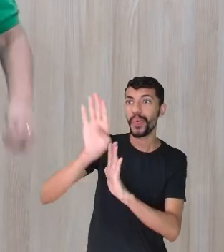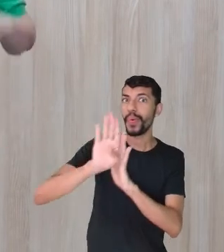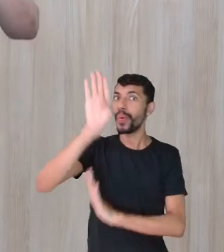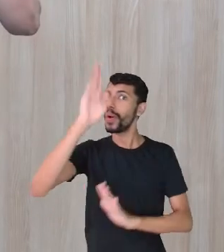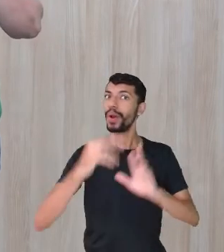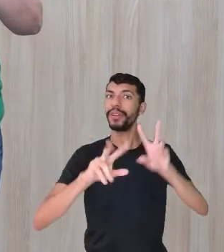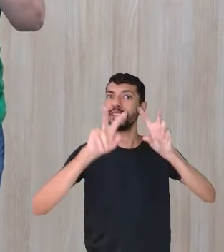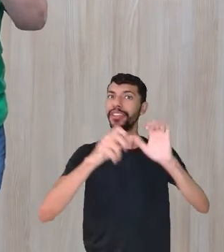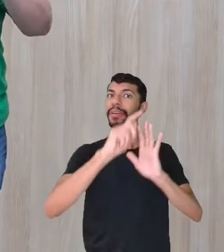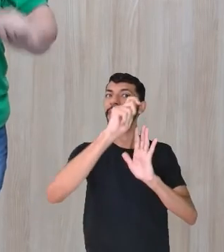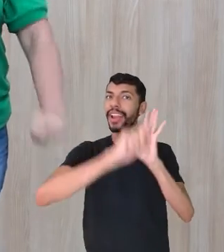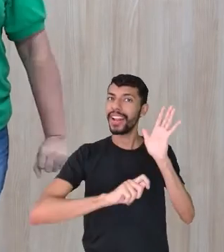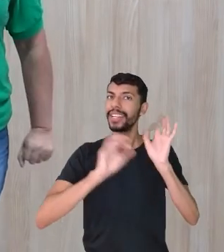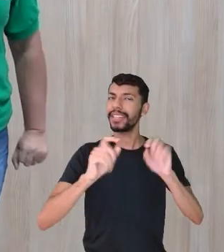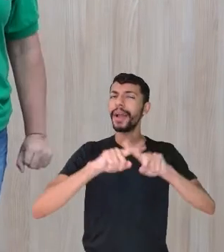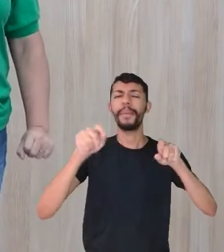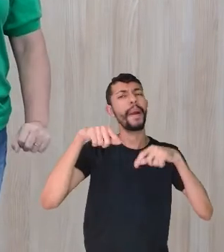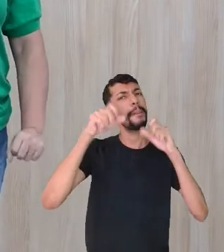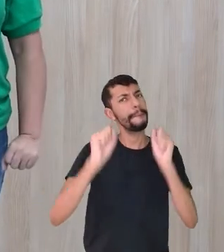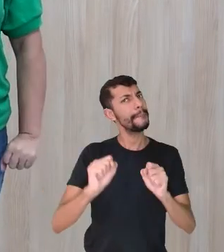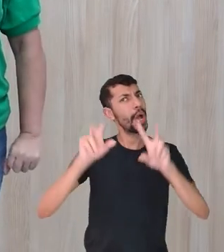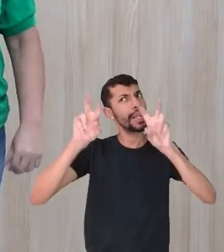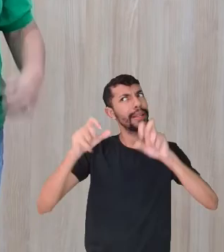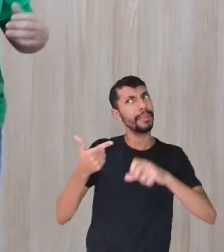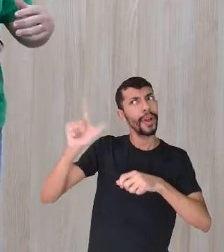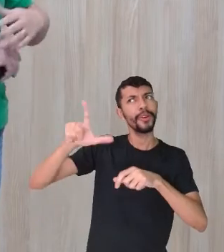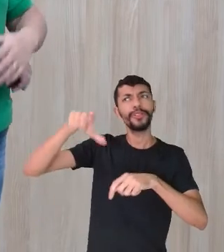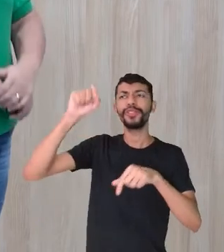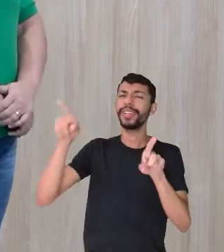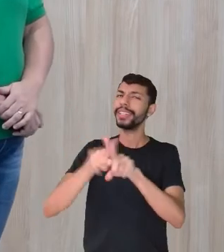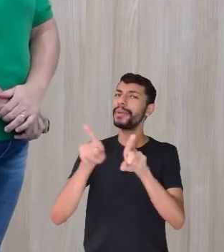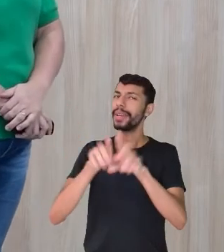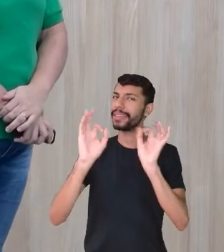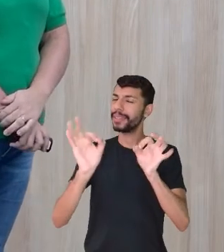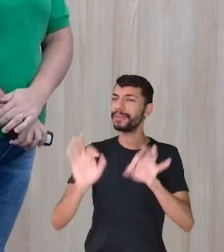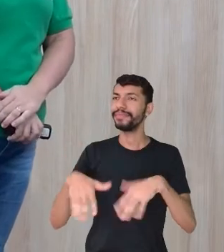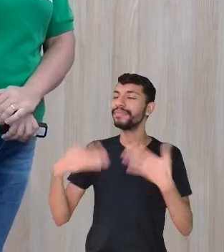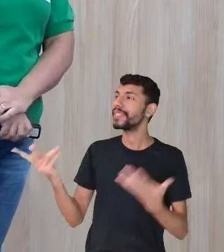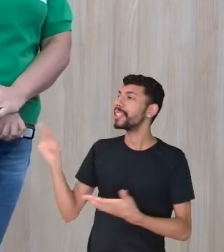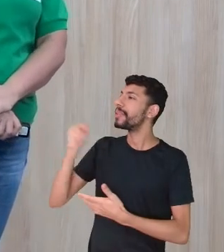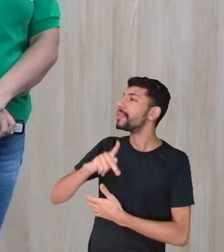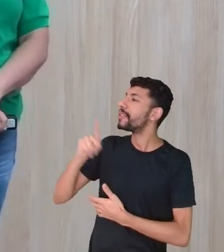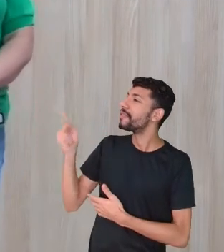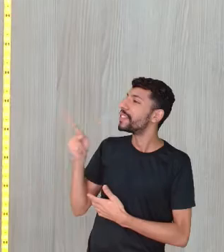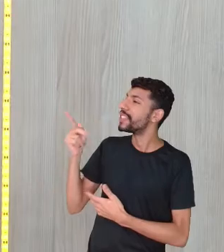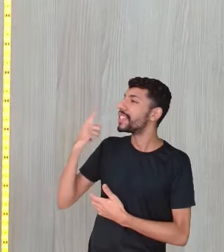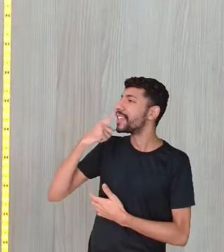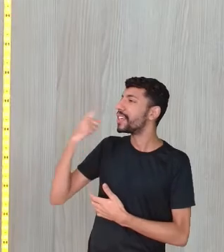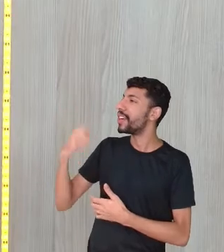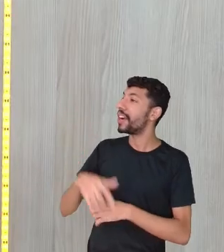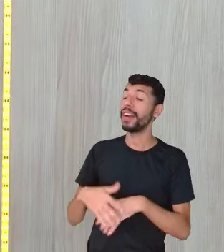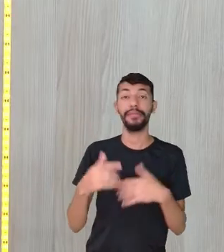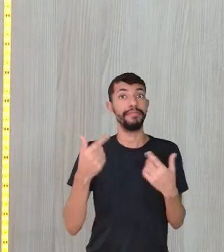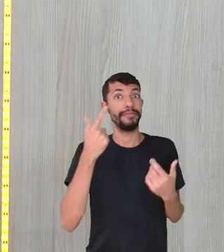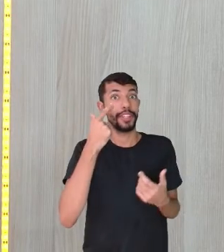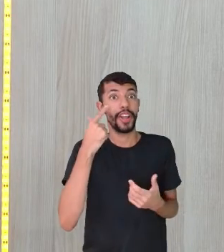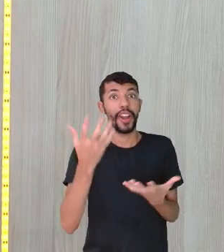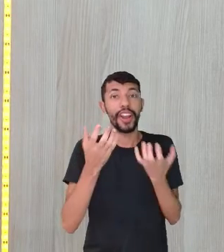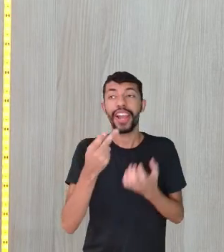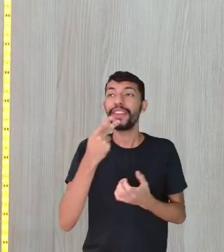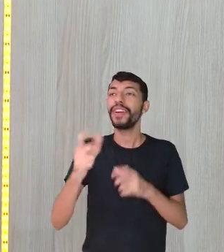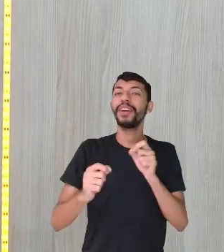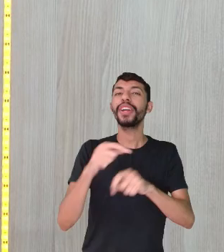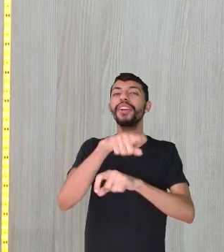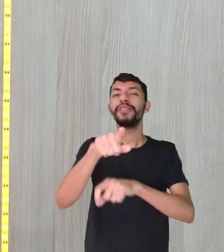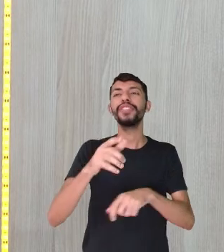redações. Mas fala sobre outras coisas também, tá bom? Professora Viviane Santos, se despede aí. Professora Adriana, olha, eu queria dizer que você está pronta